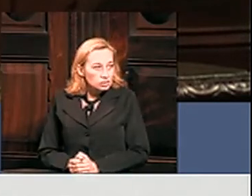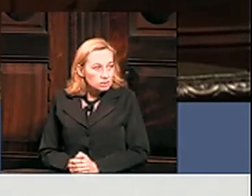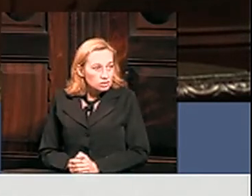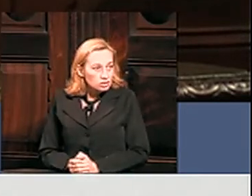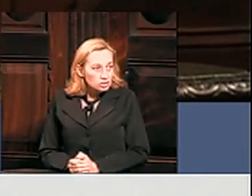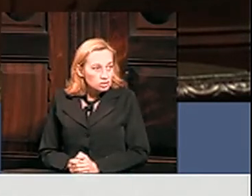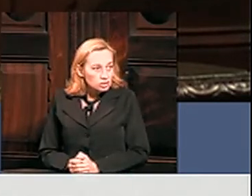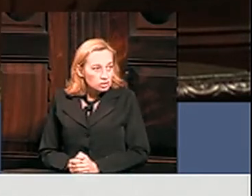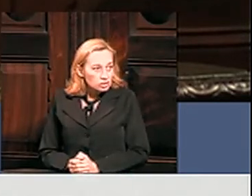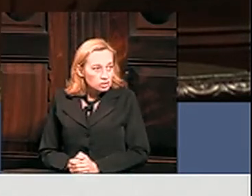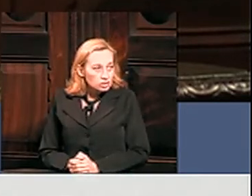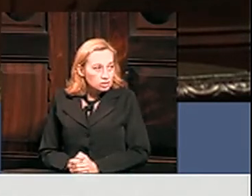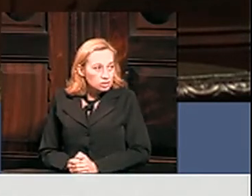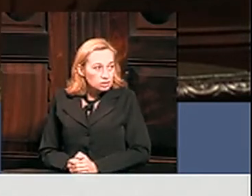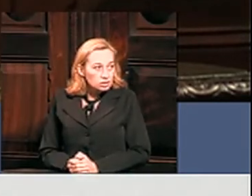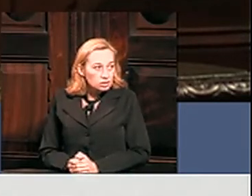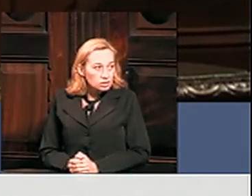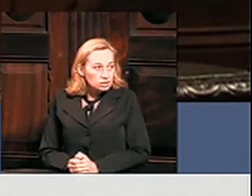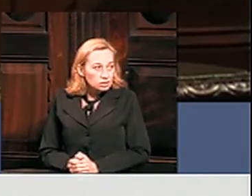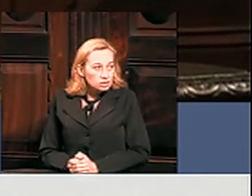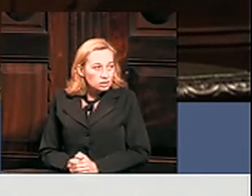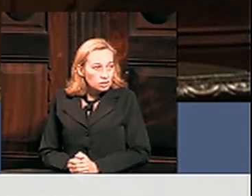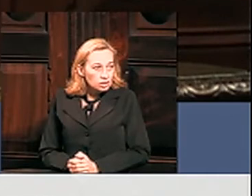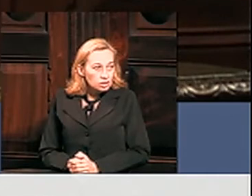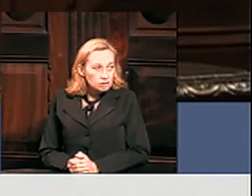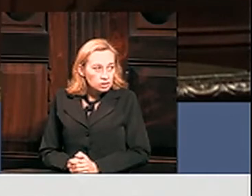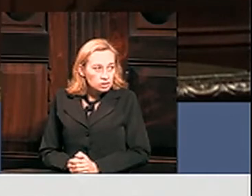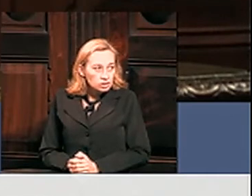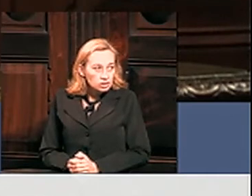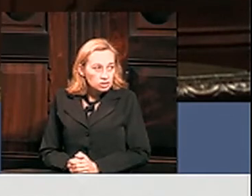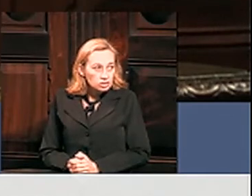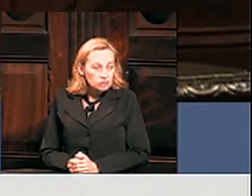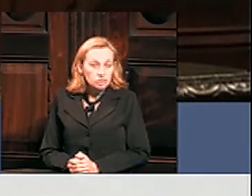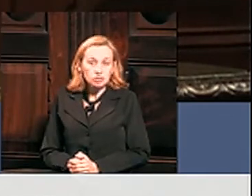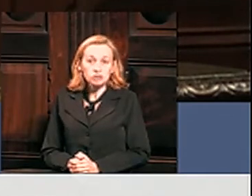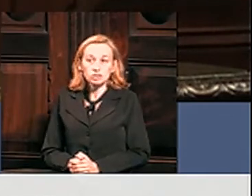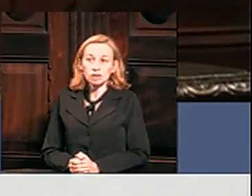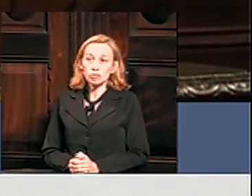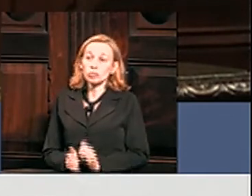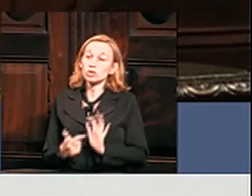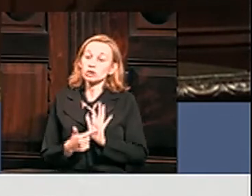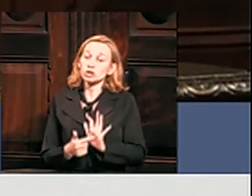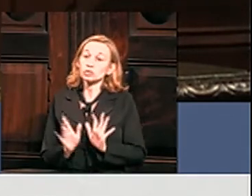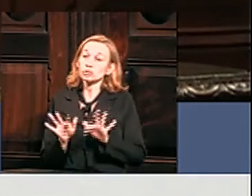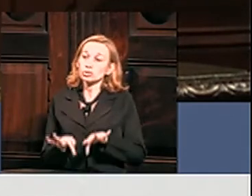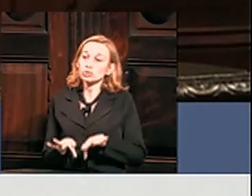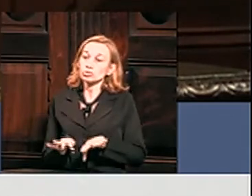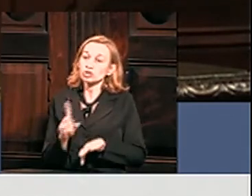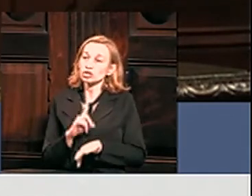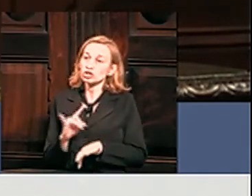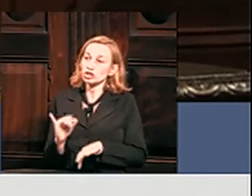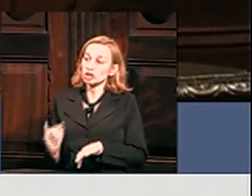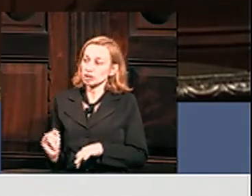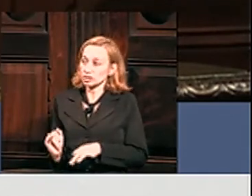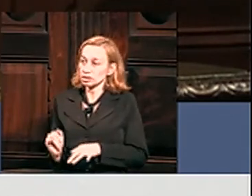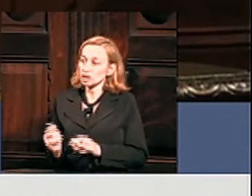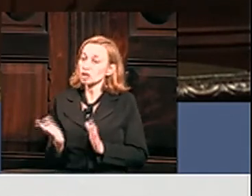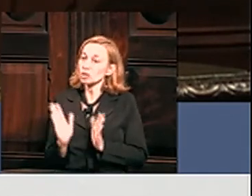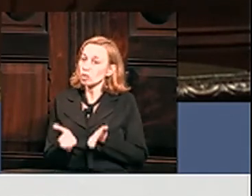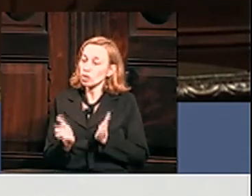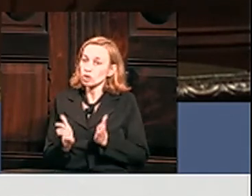está finalizando os seus dias. E hoje,